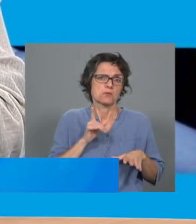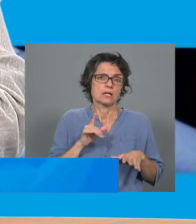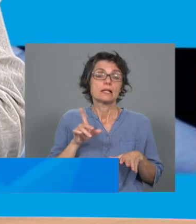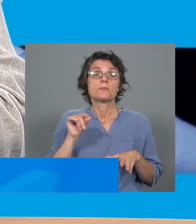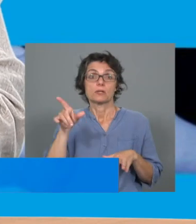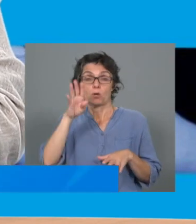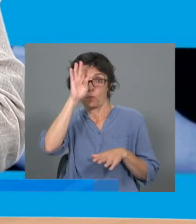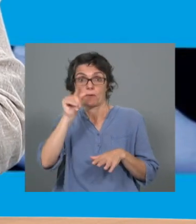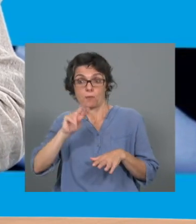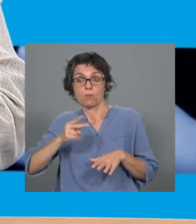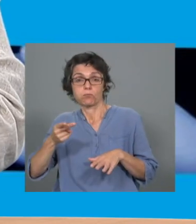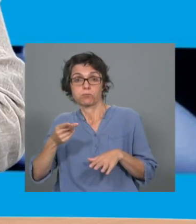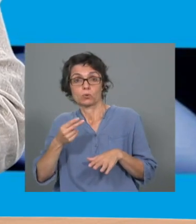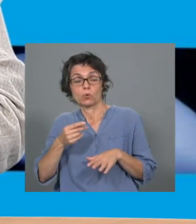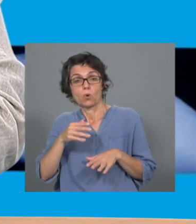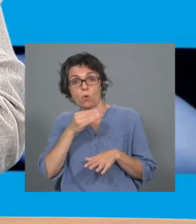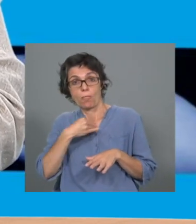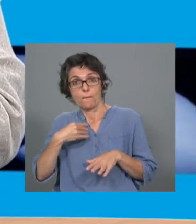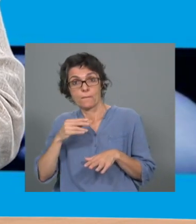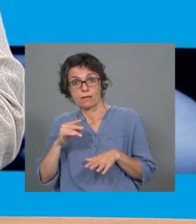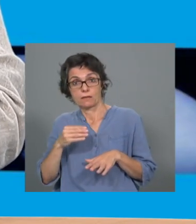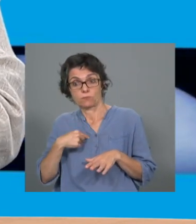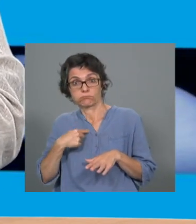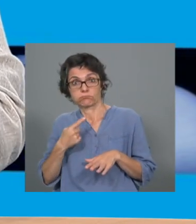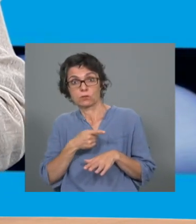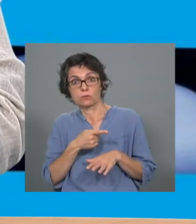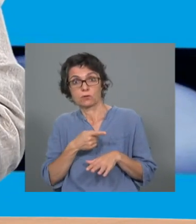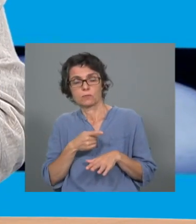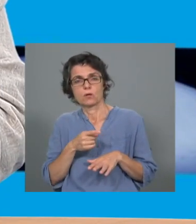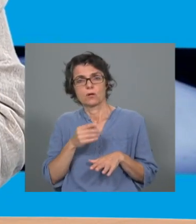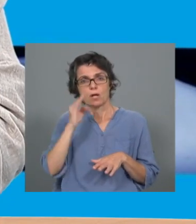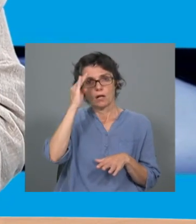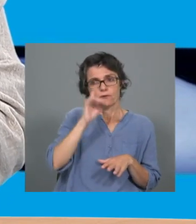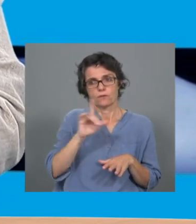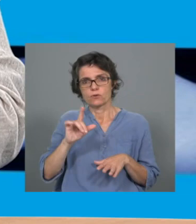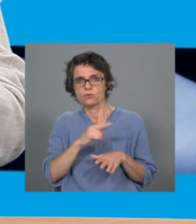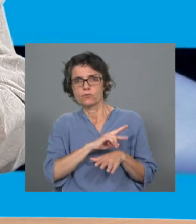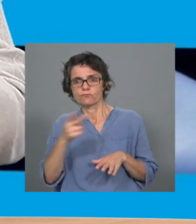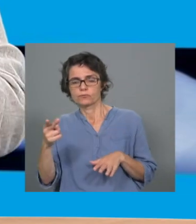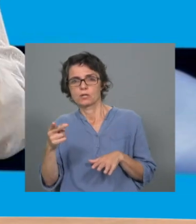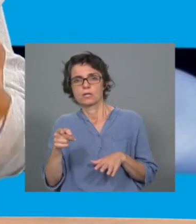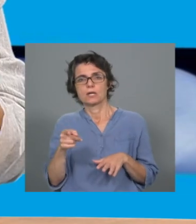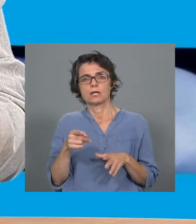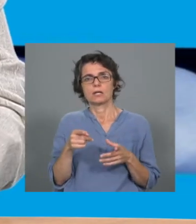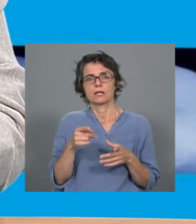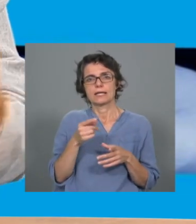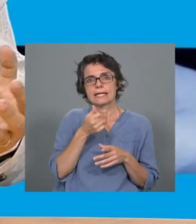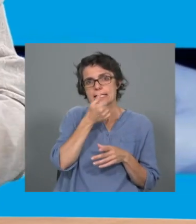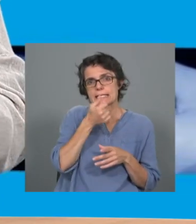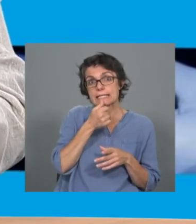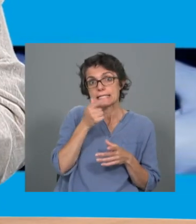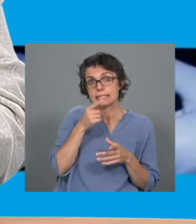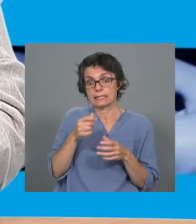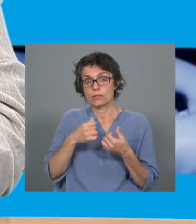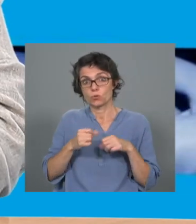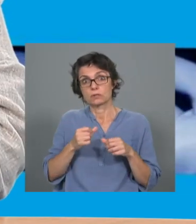pessoal em fevereiro, isso foi tratado nessa altura, e portanto esperou-se de fevereiro até julho para fazer a intervenção no período em que o Papa habitualmente descansa. Teve um